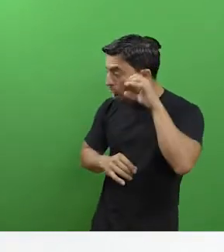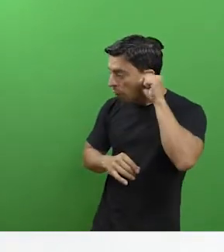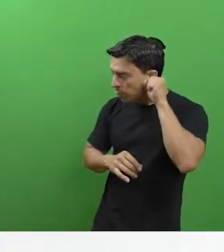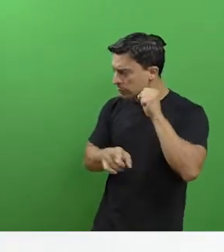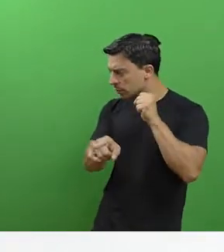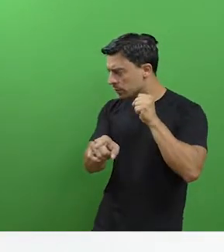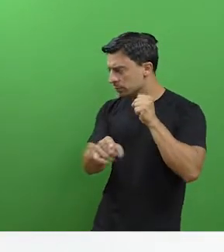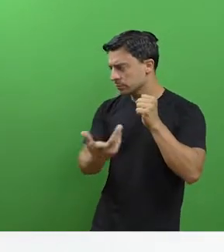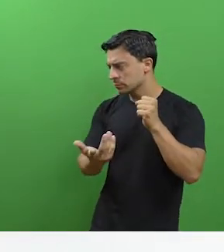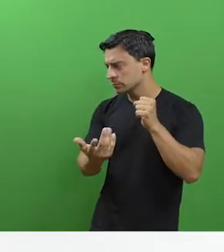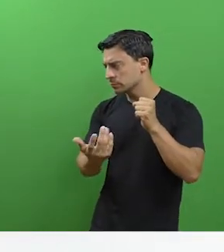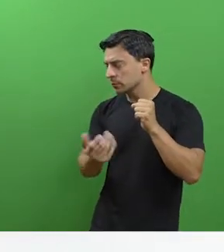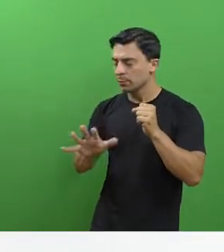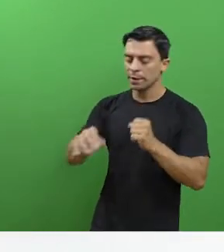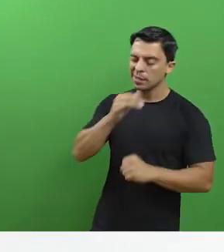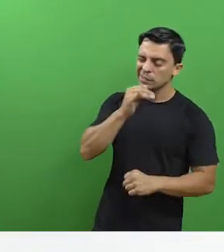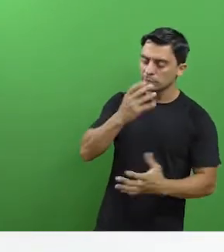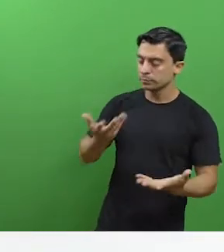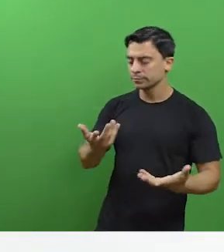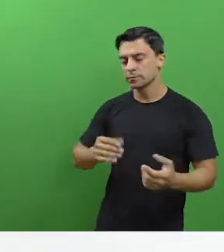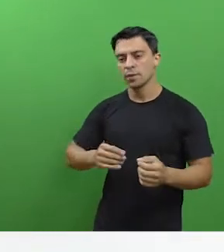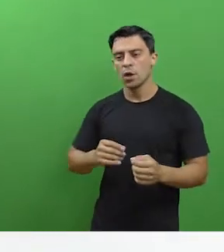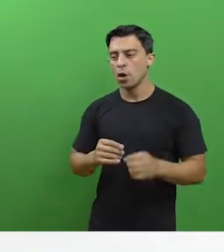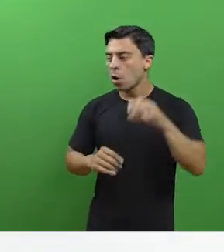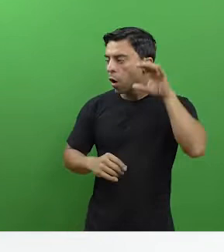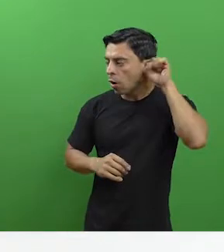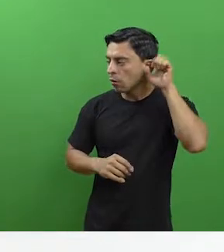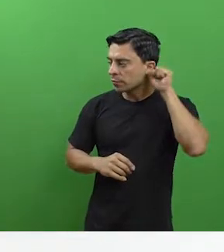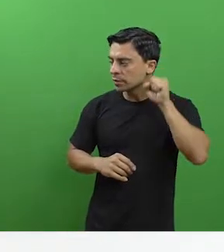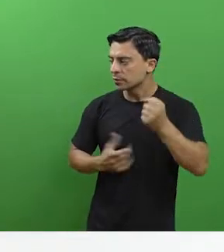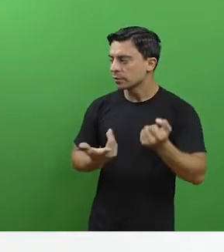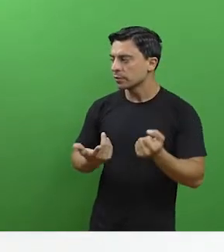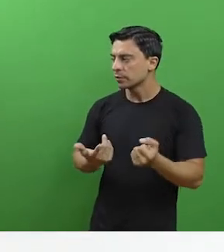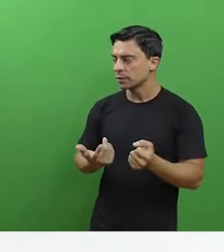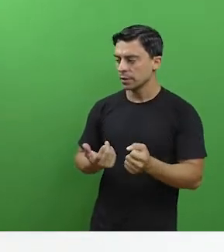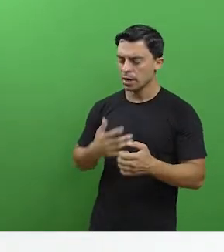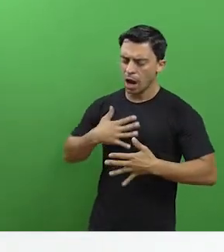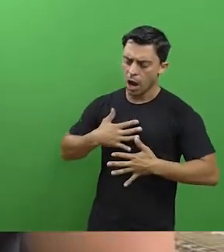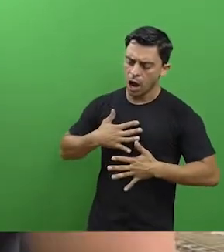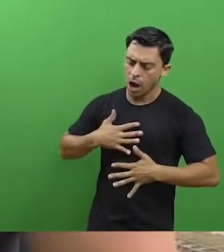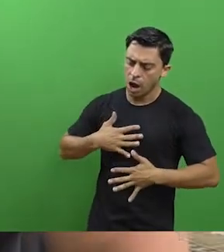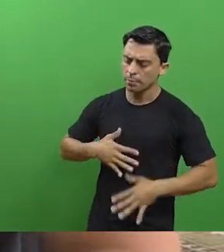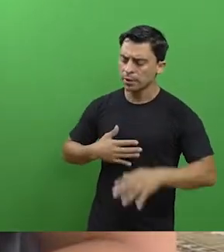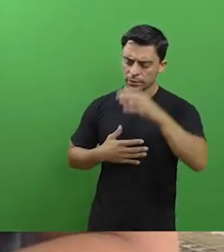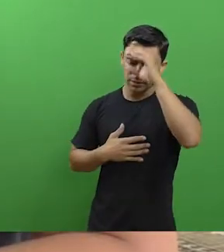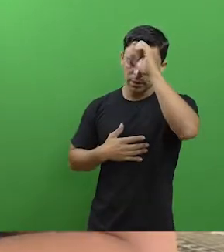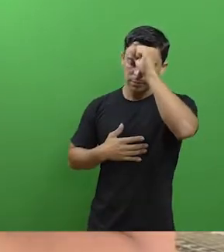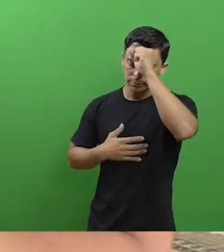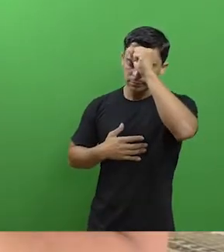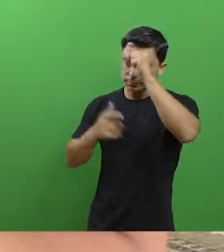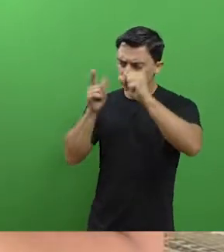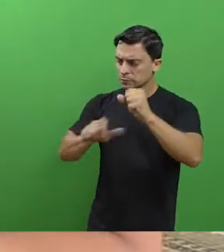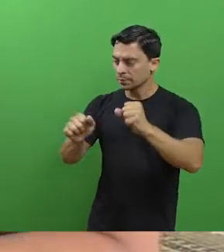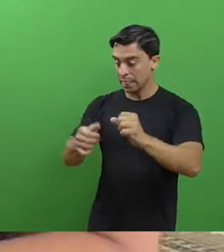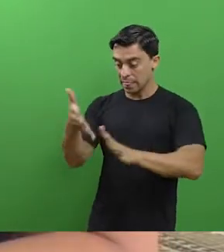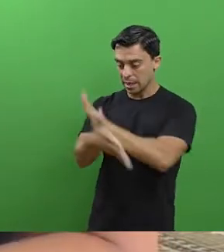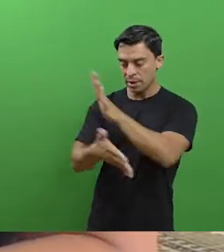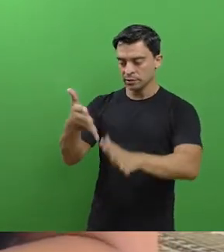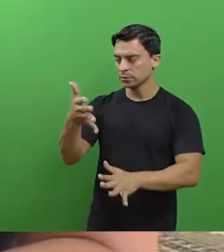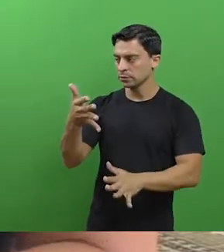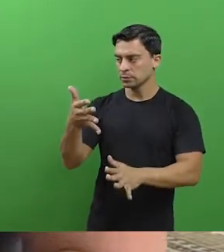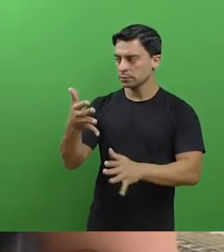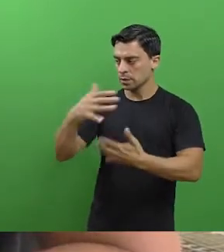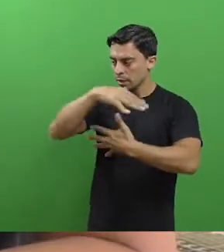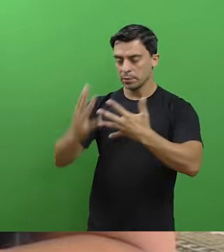ouvinte, ele com calma, né? Mas consegue aprender. Língua de sinais não é difícil. Tendo uma paciência